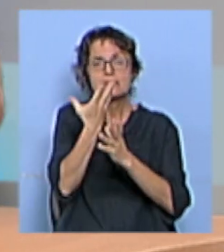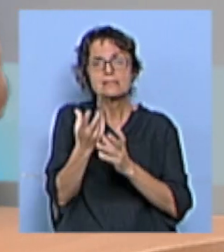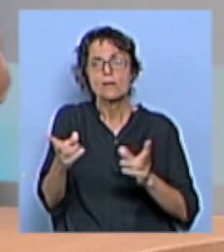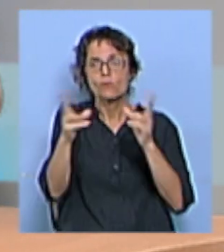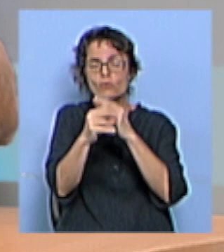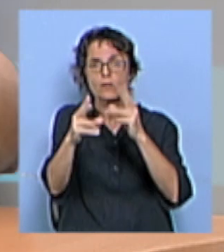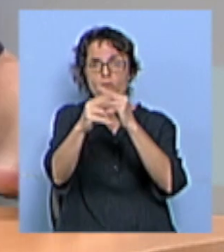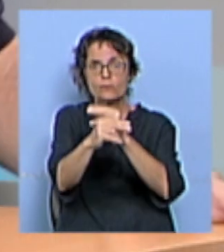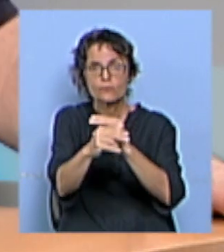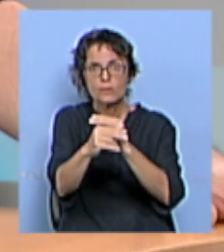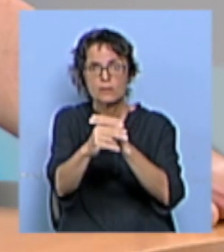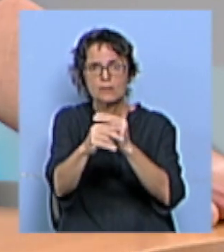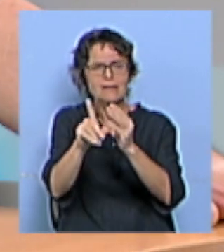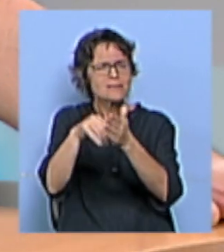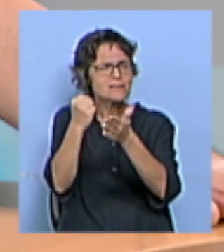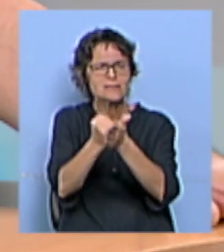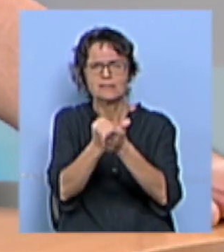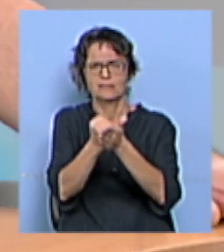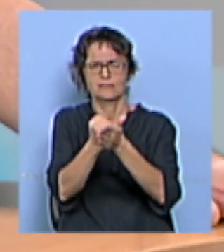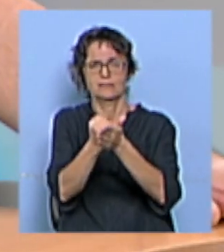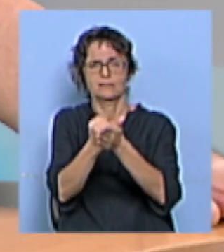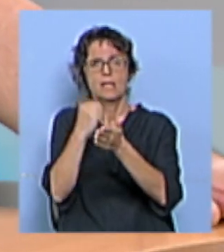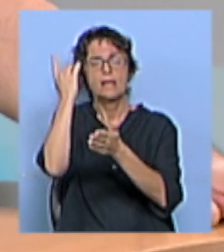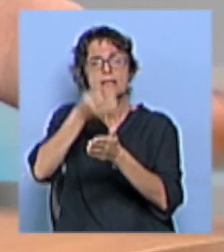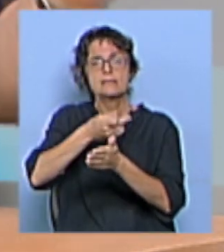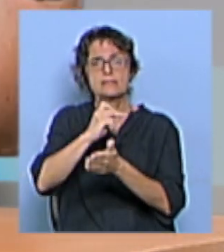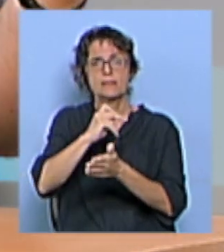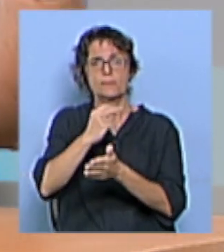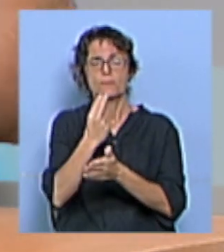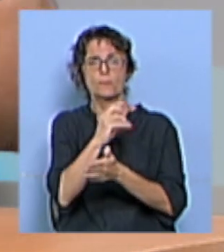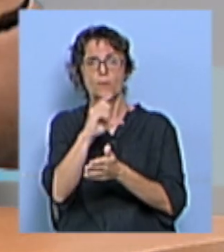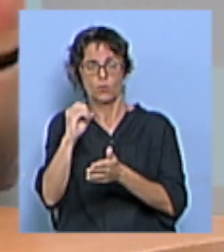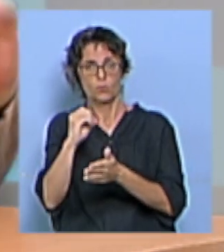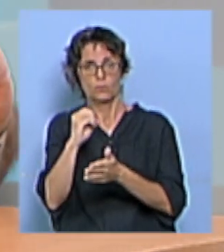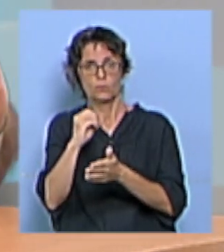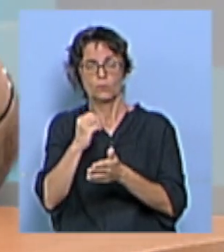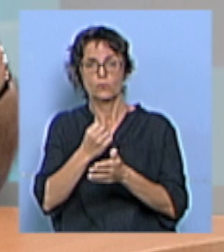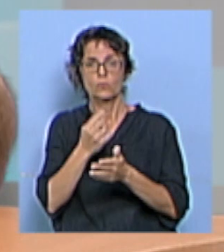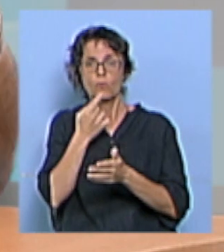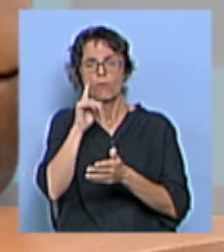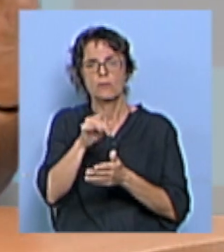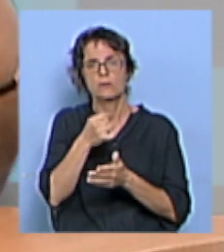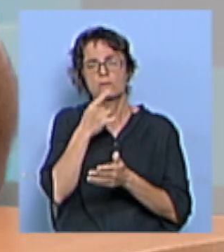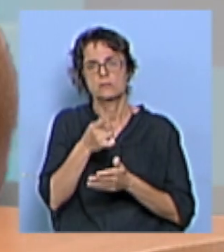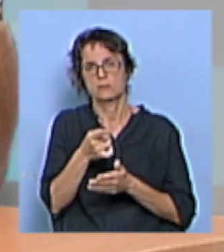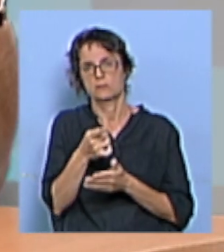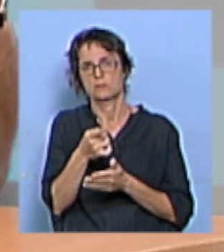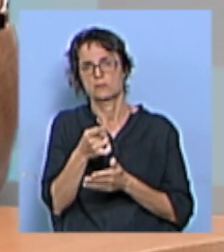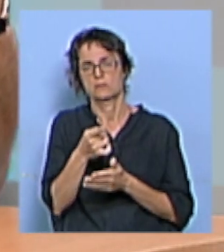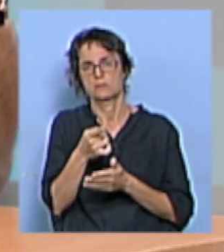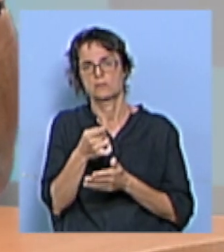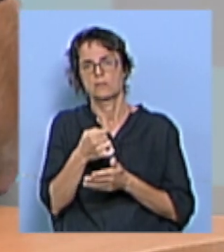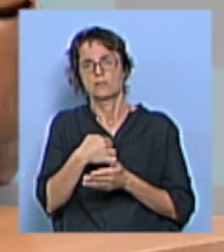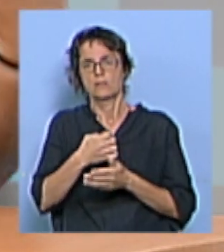E São Paulo também aí volta a tocar no tal tema que aparecia na primeira leitura e no Evangelho, não é? O entregar-se, oferecei-vos a